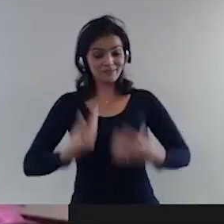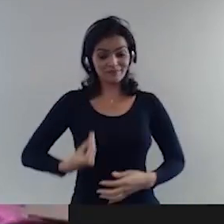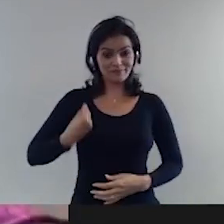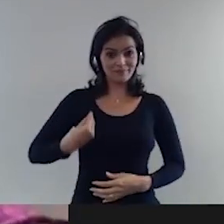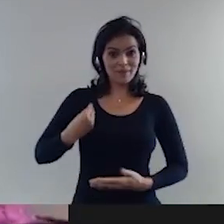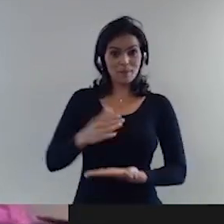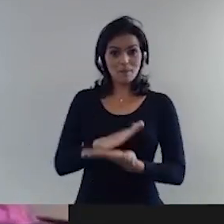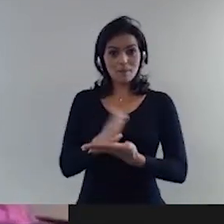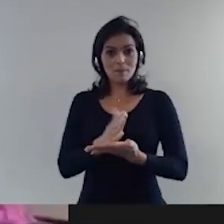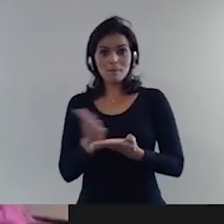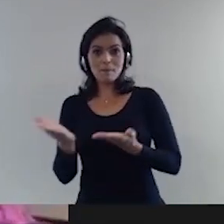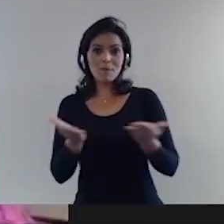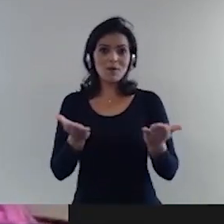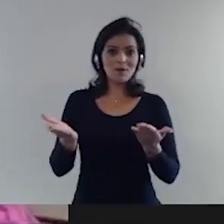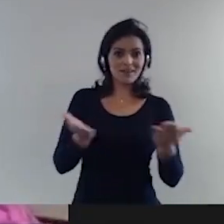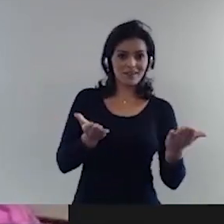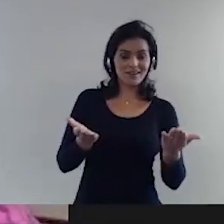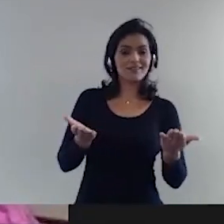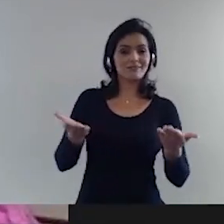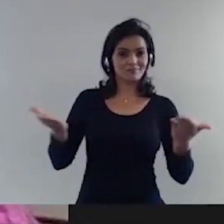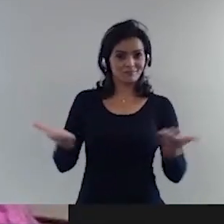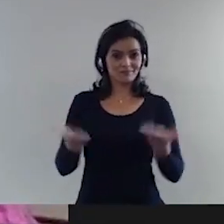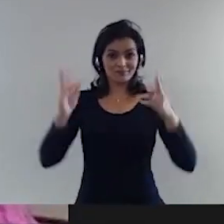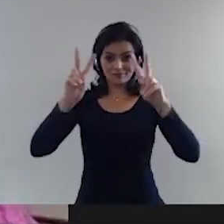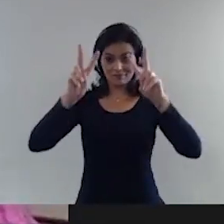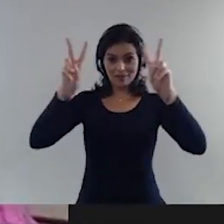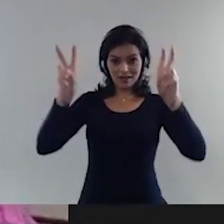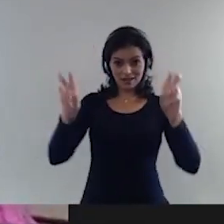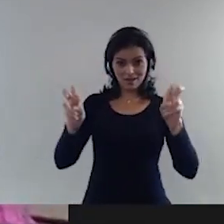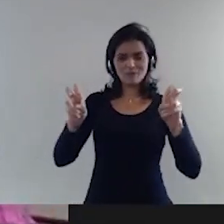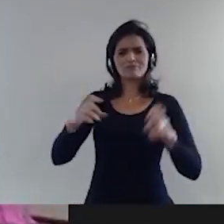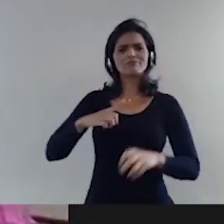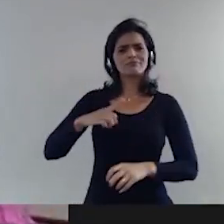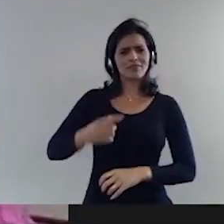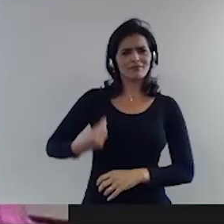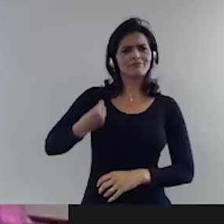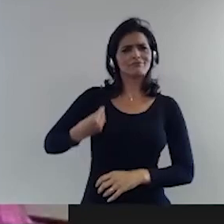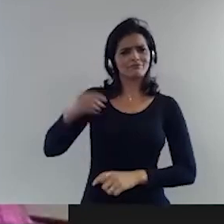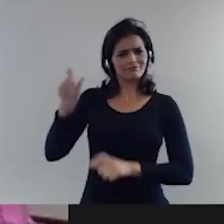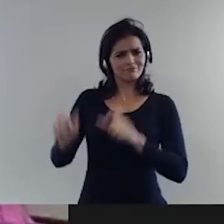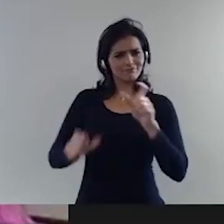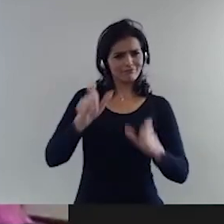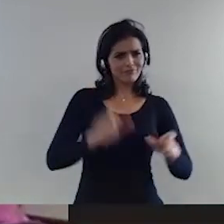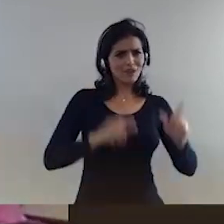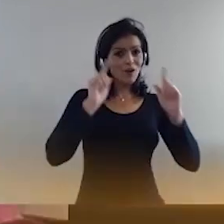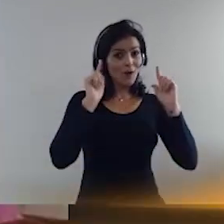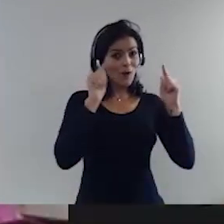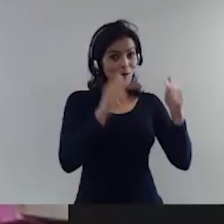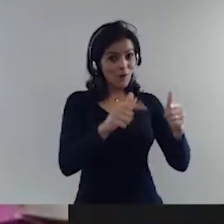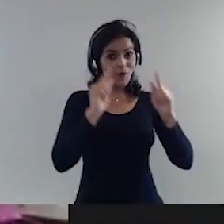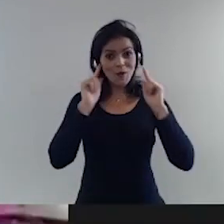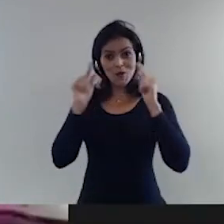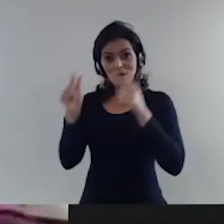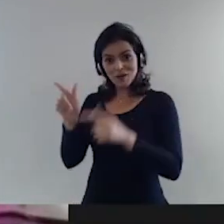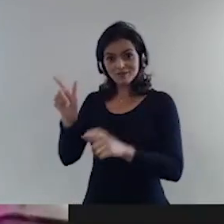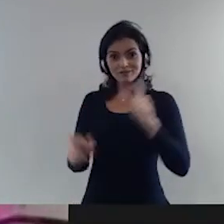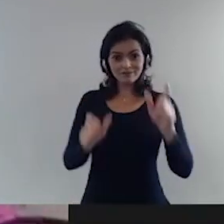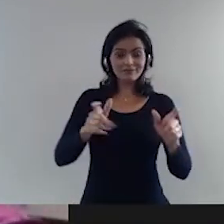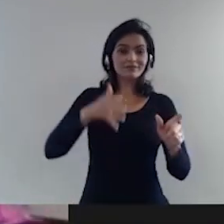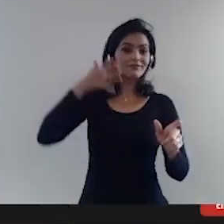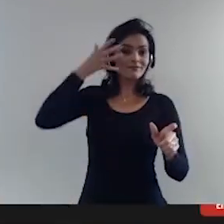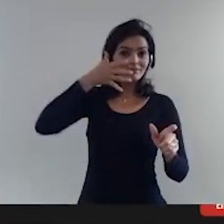como moderadora deste painel, que conta com excelentes e conhecidos expositores.